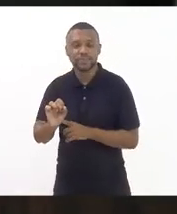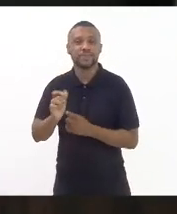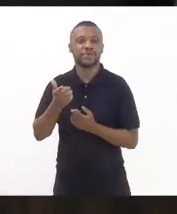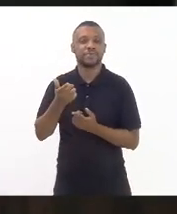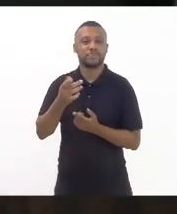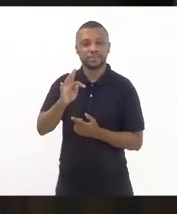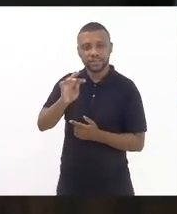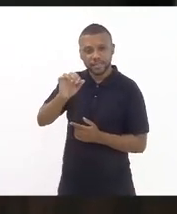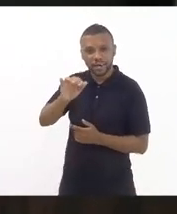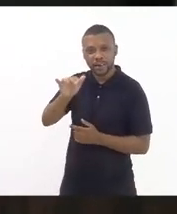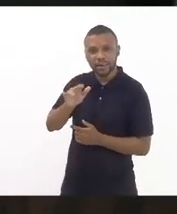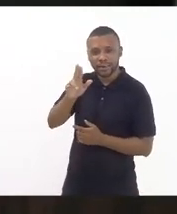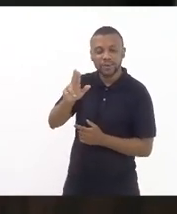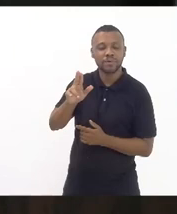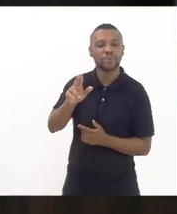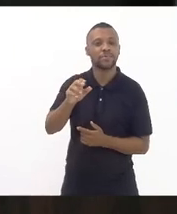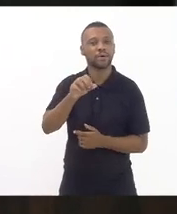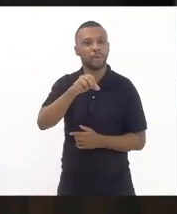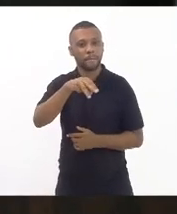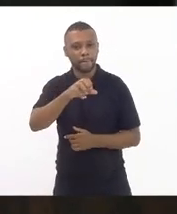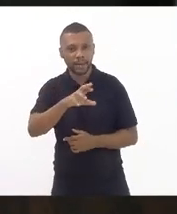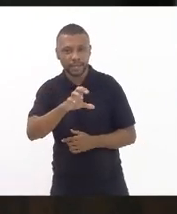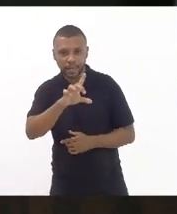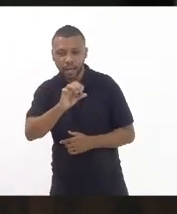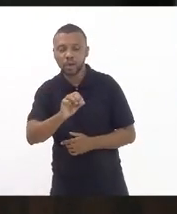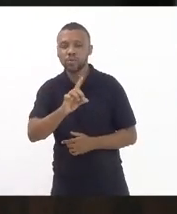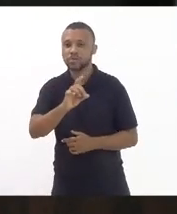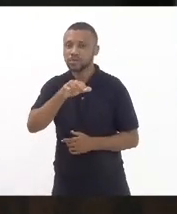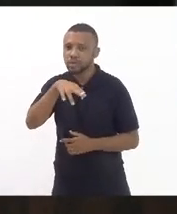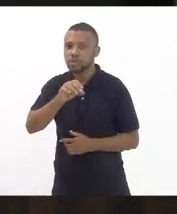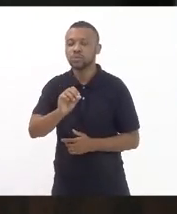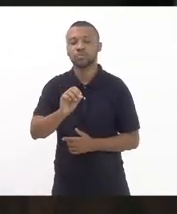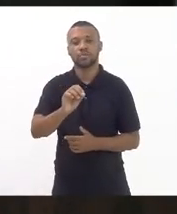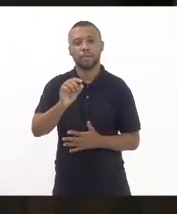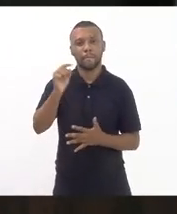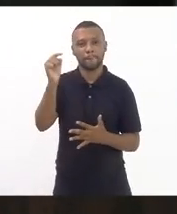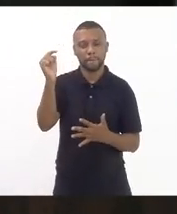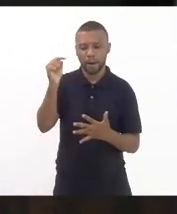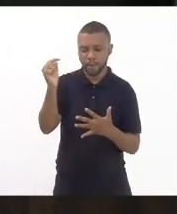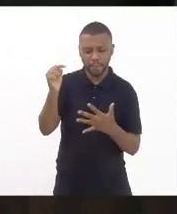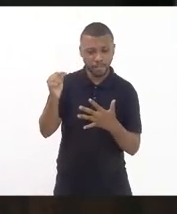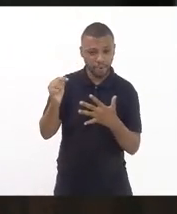Ju, Marcelo do Seu Dino, Daniel Librelon, Giovanni Ratinho, que fica